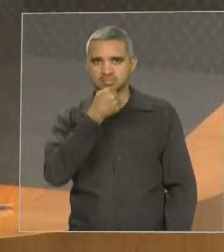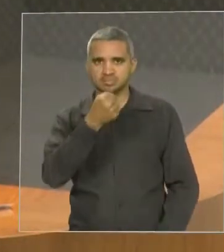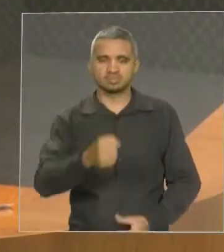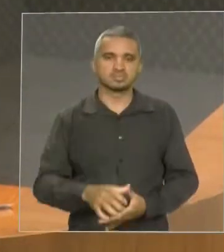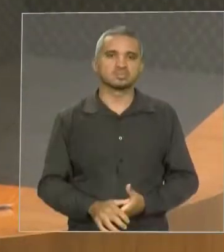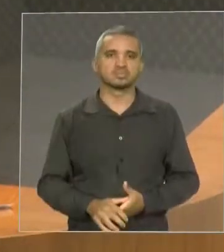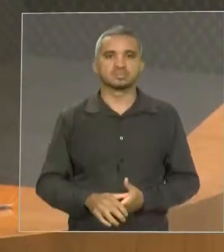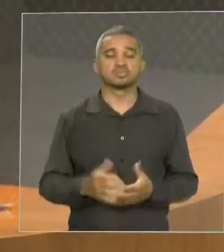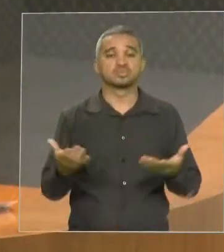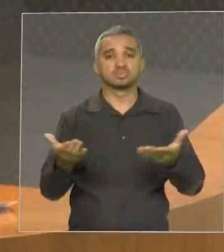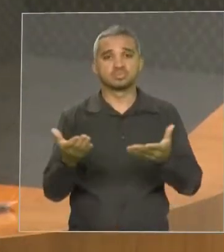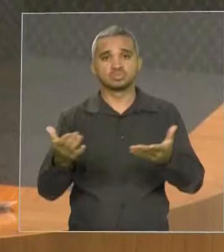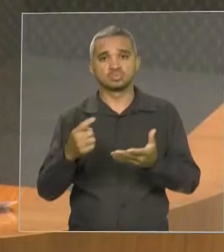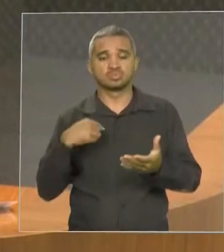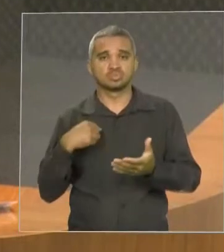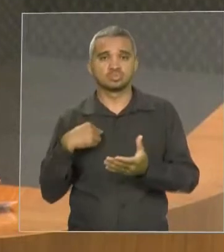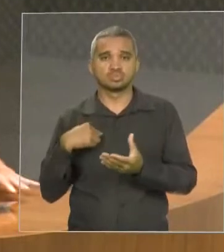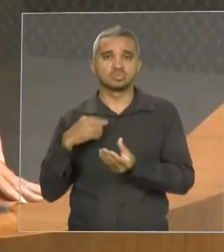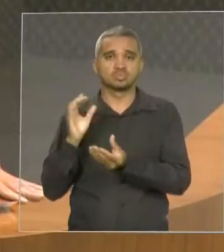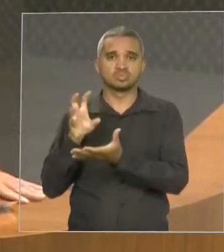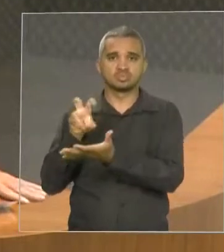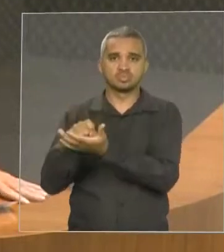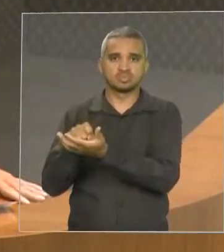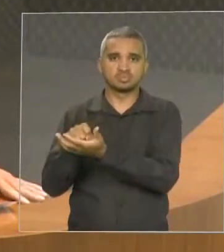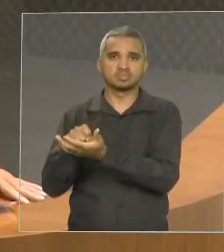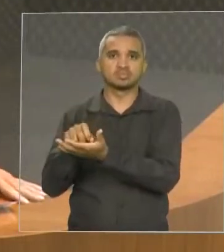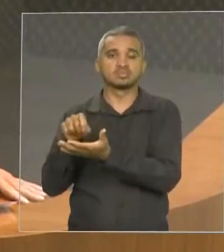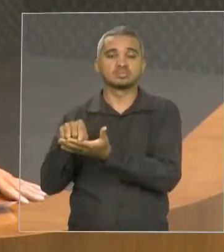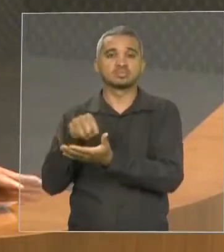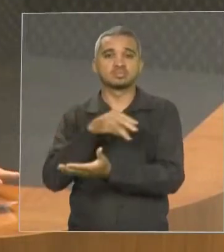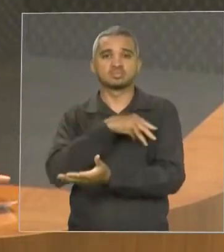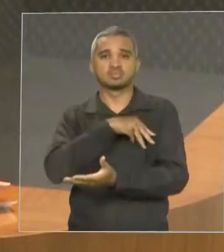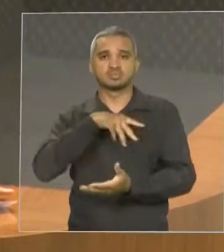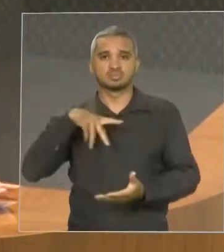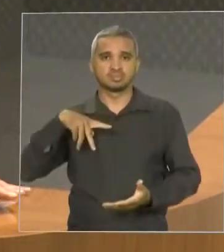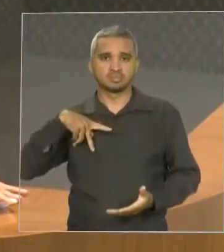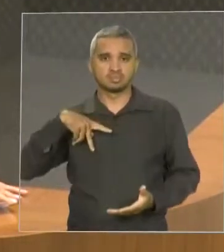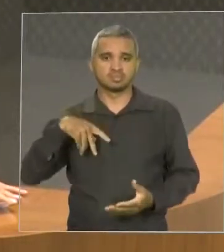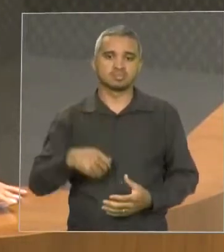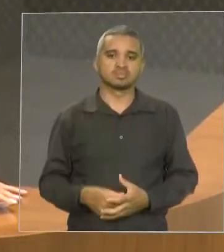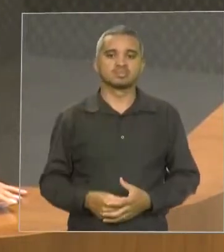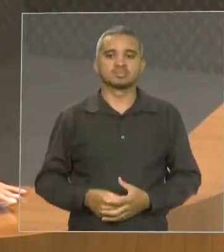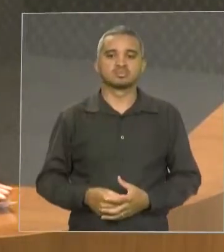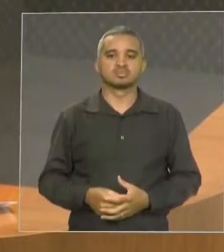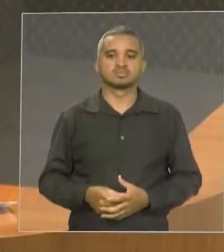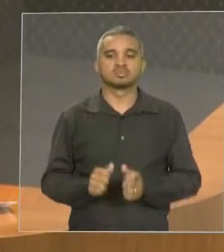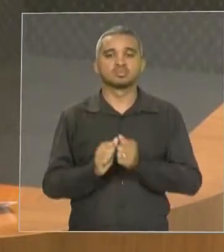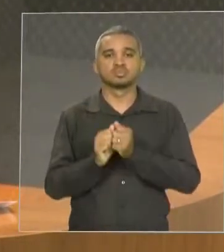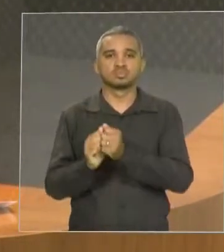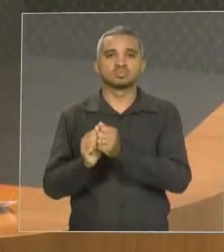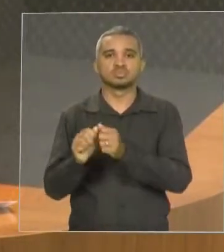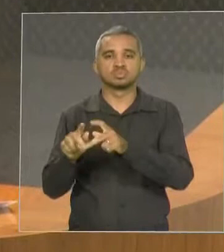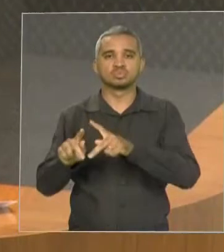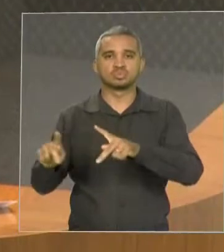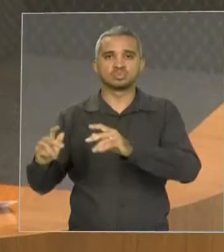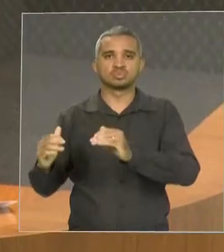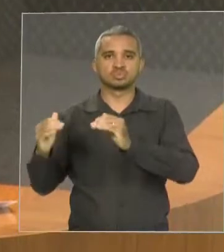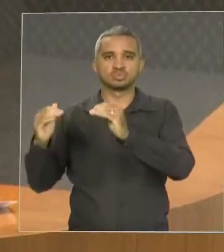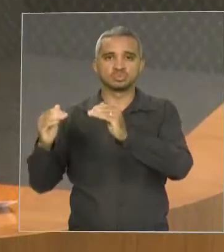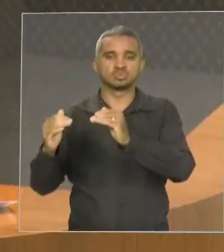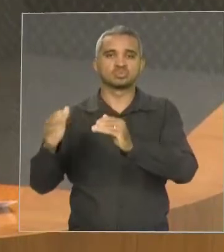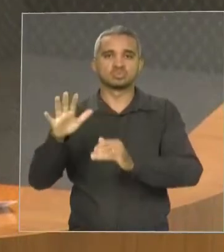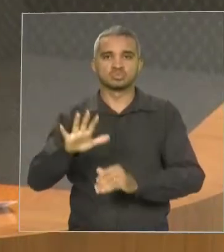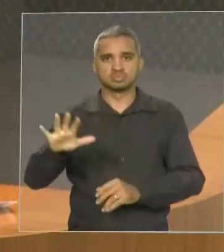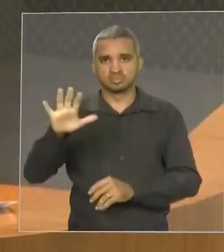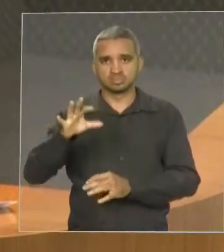protocolei uma representação, deputado Eduardo Braz, no Ministério Público, junto ao Procurador-Geral de Justiça, Luiz Gonzaga, para que